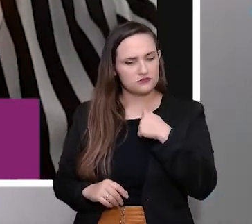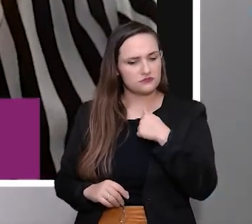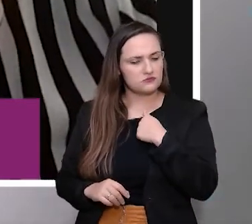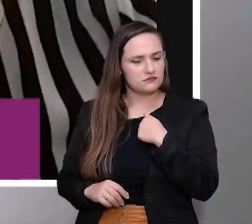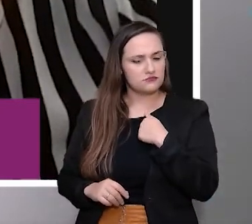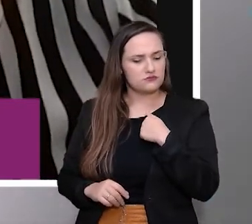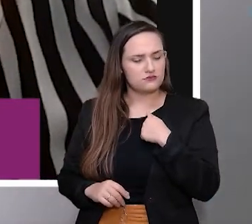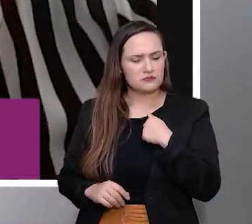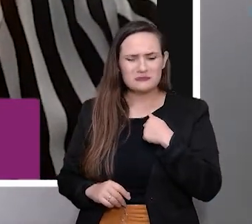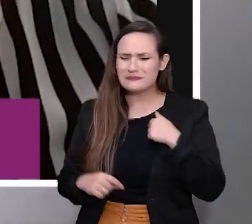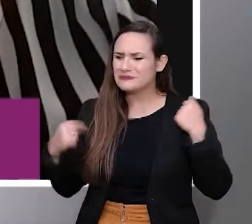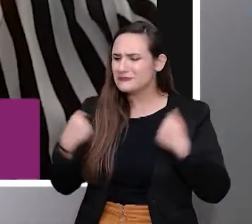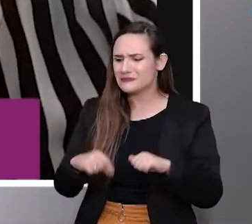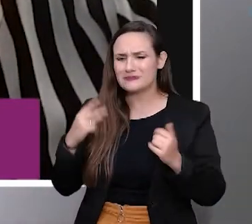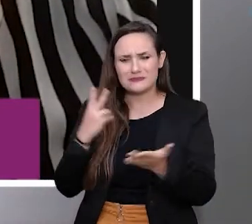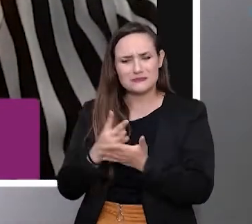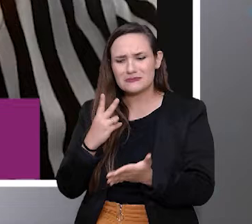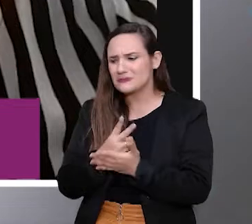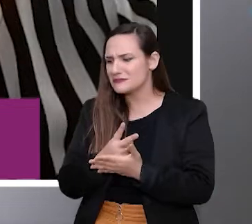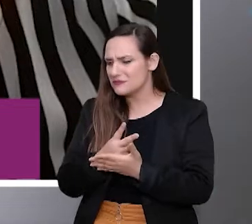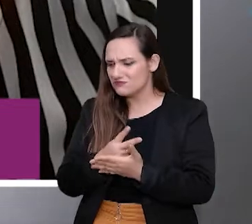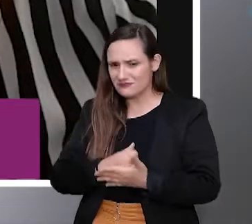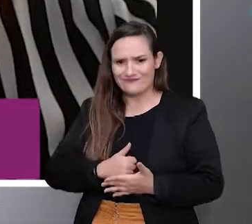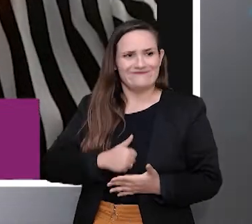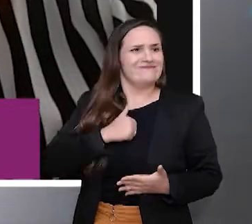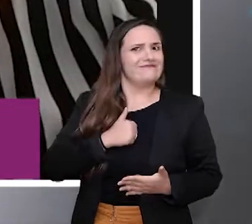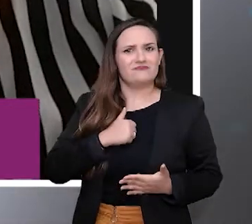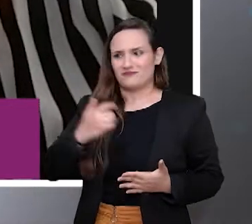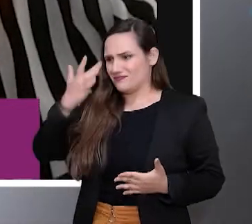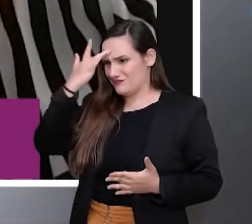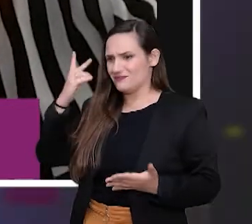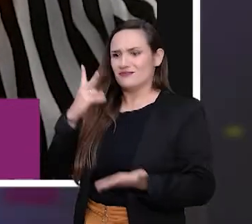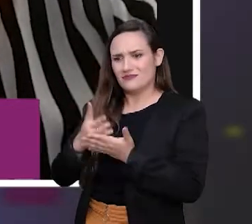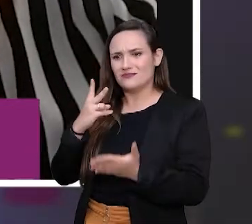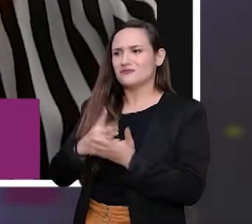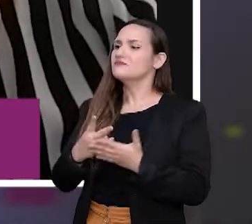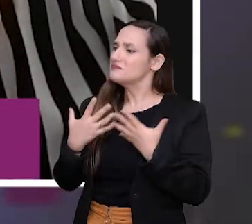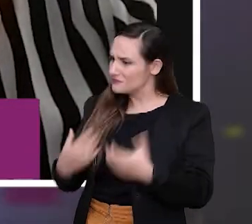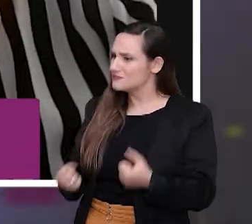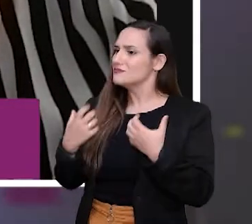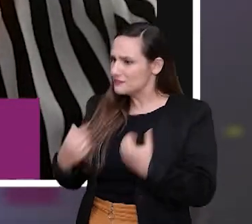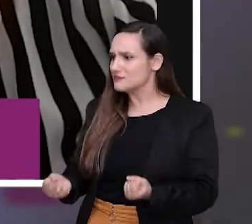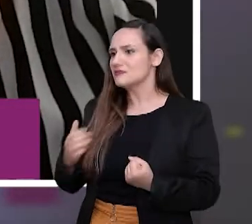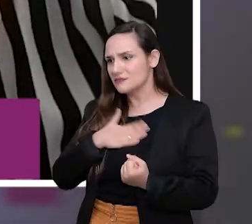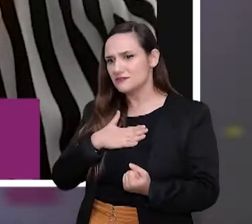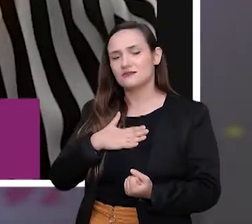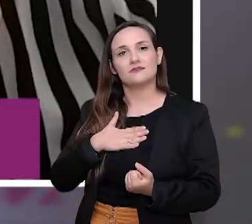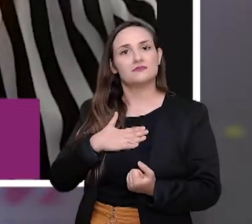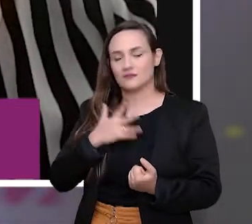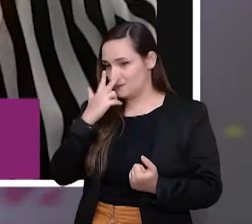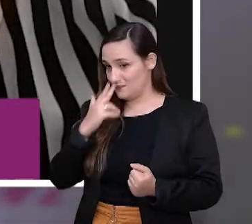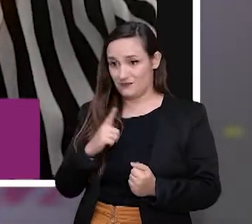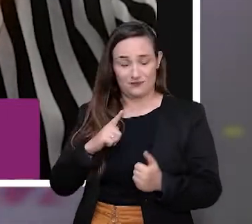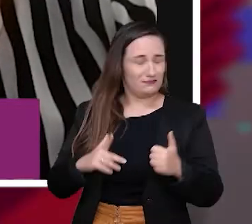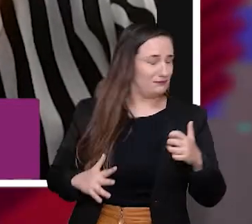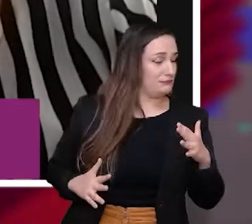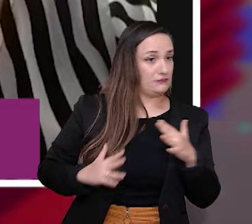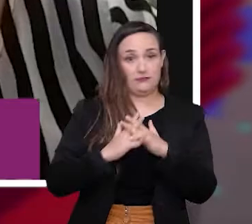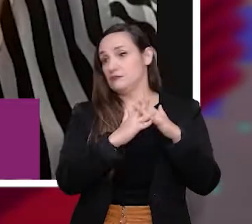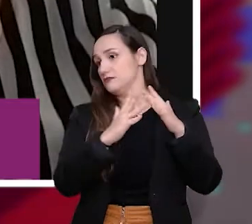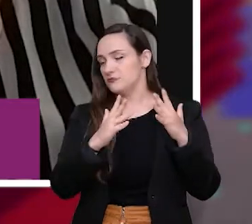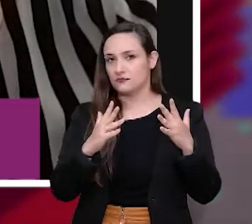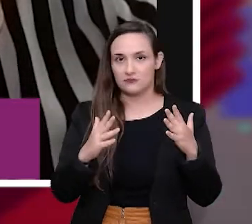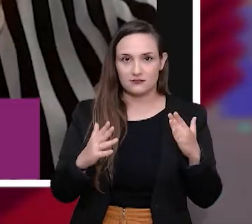necessidade de autoestima, de confirmação o tempo todo, ela é tão exacerbada que passa do limite do normal,